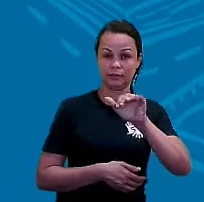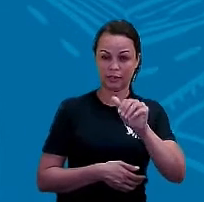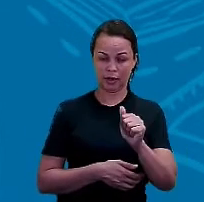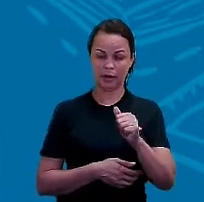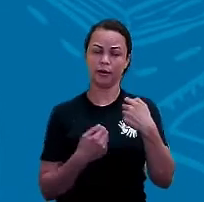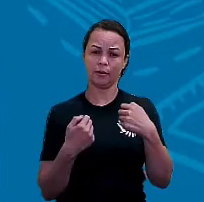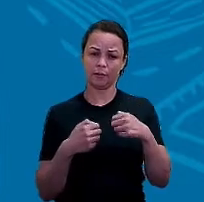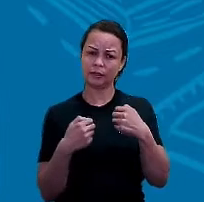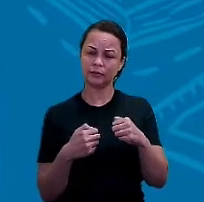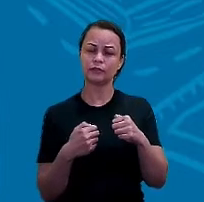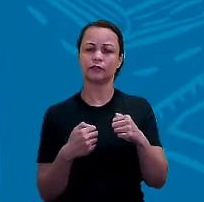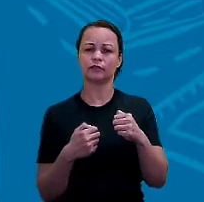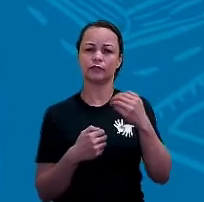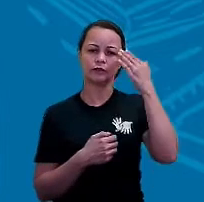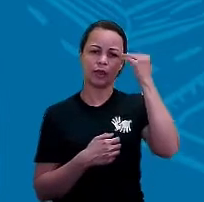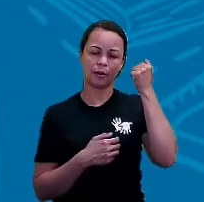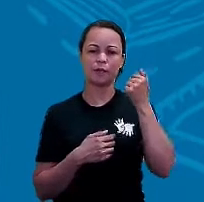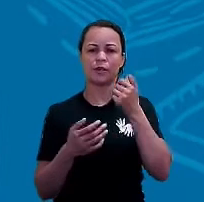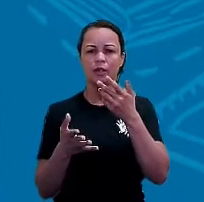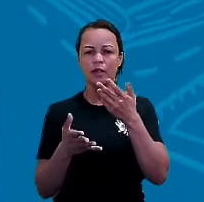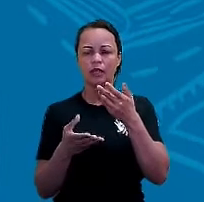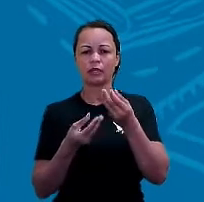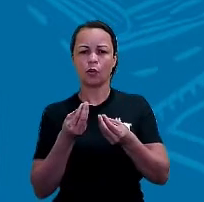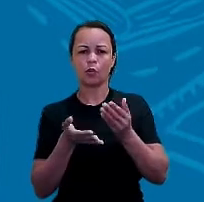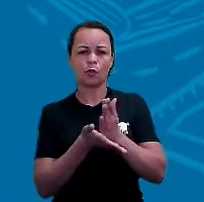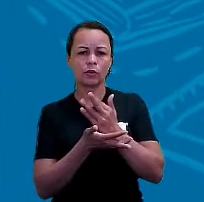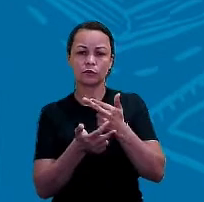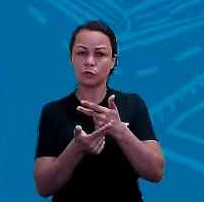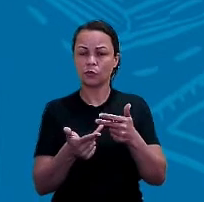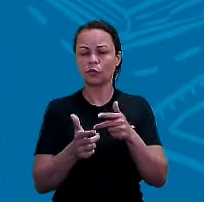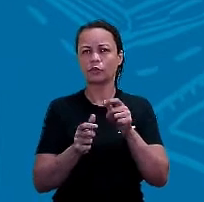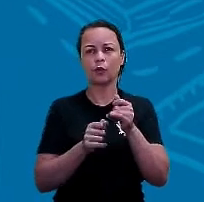a alguns critérios econômicos,